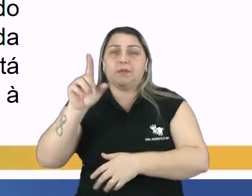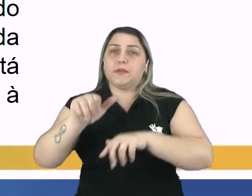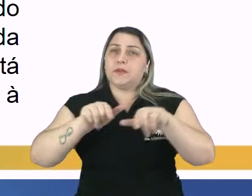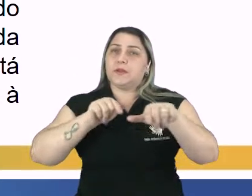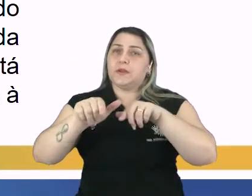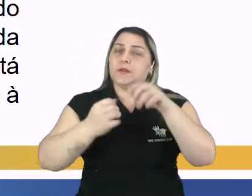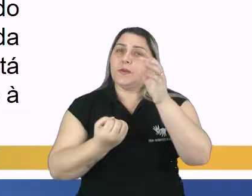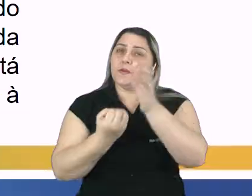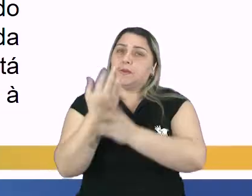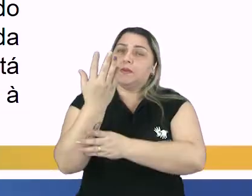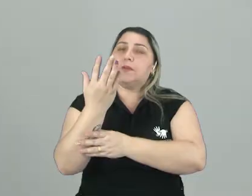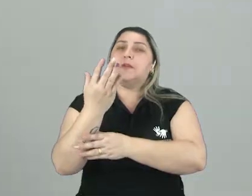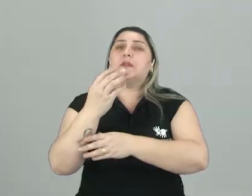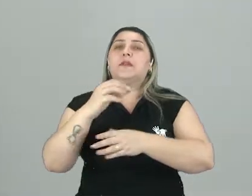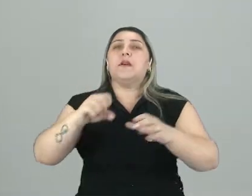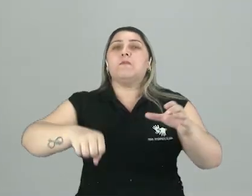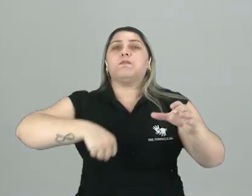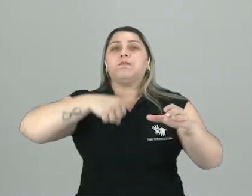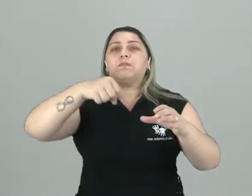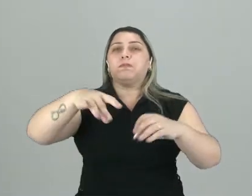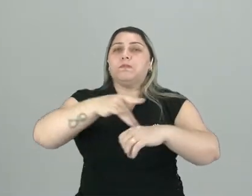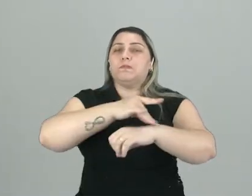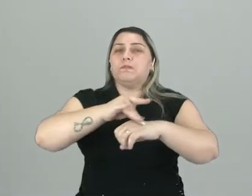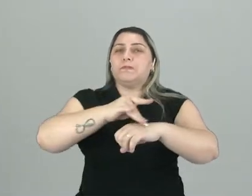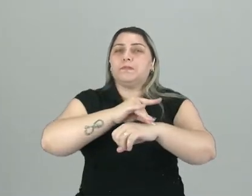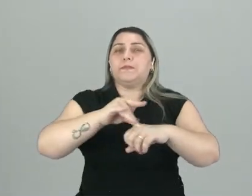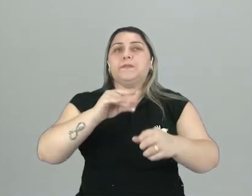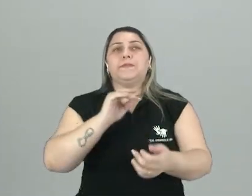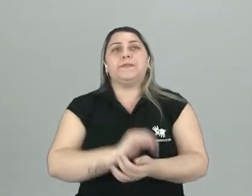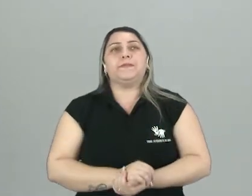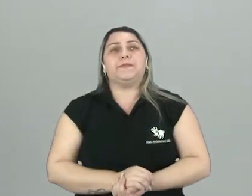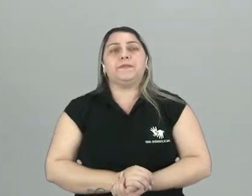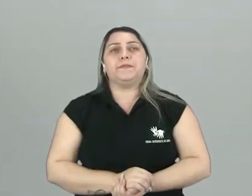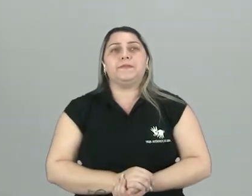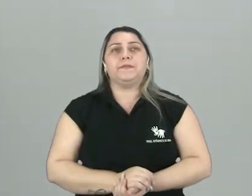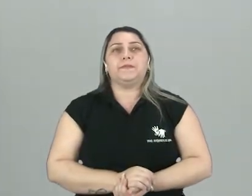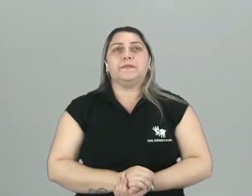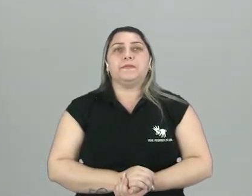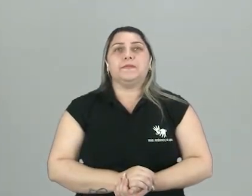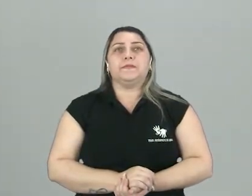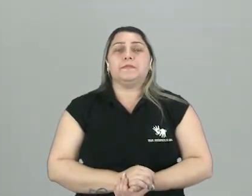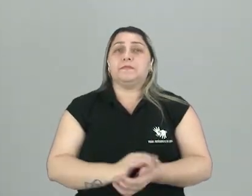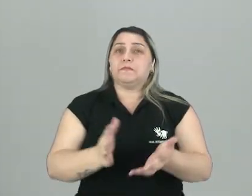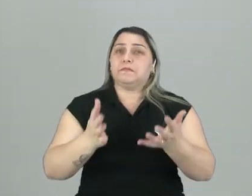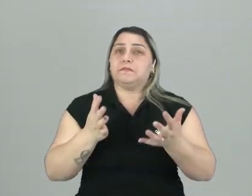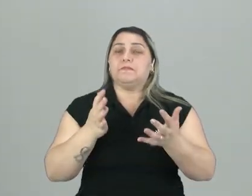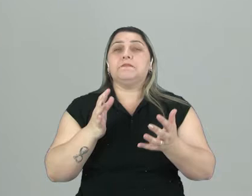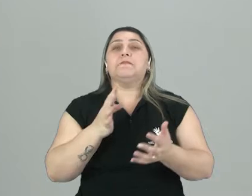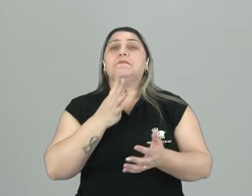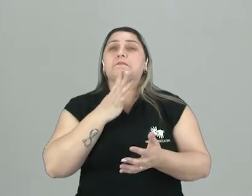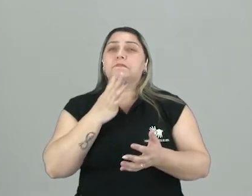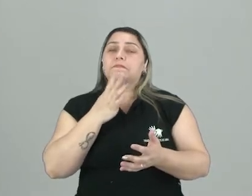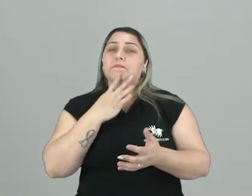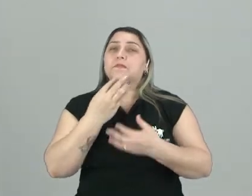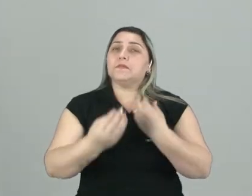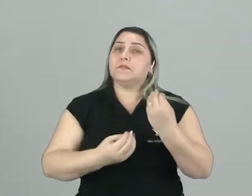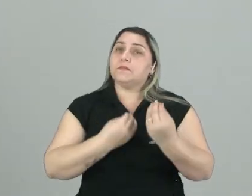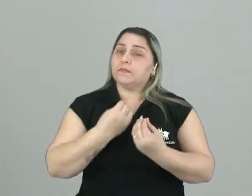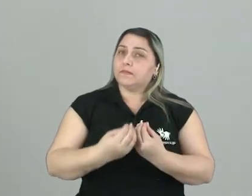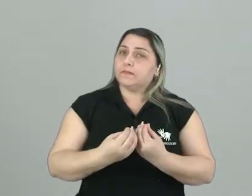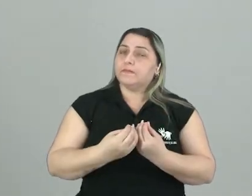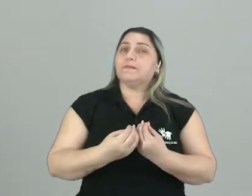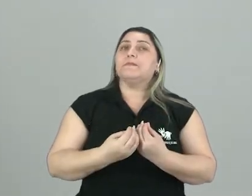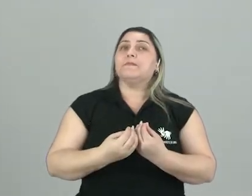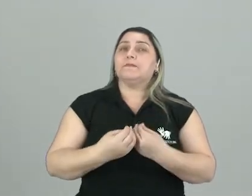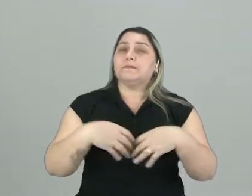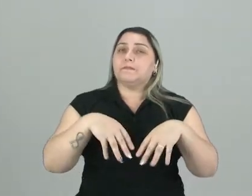trabalhar na produção da borracha, começaram a migrar nesse território e a querer reconhecer esse território como parte